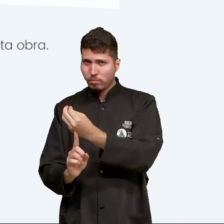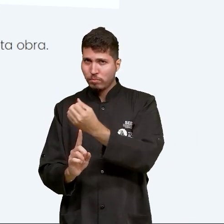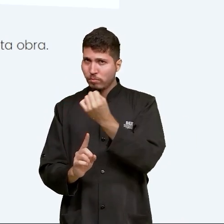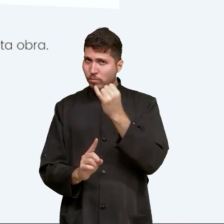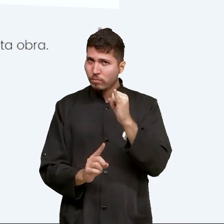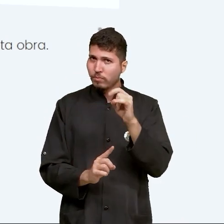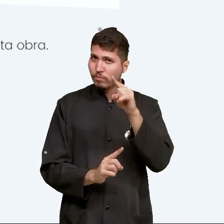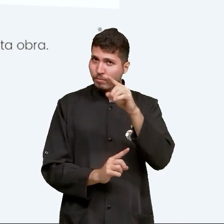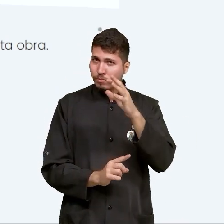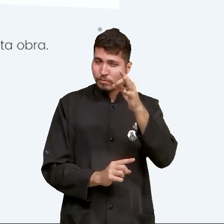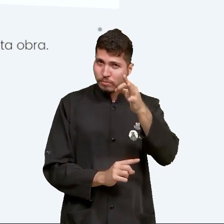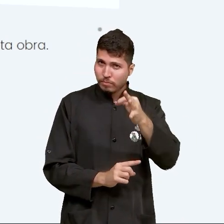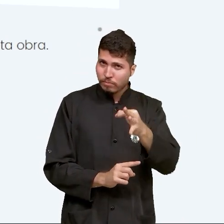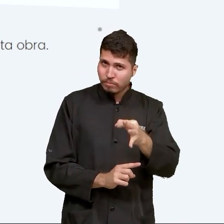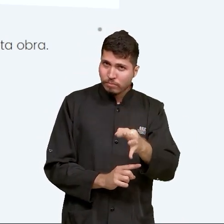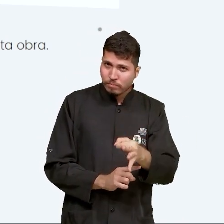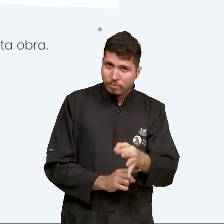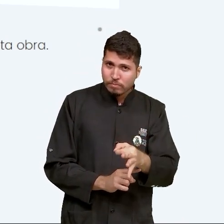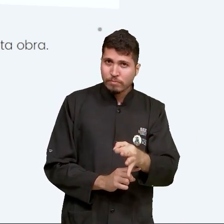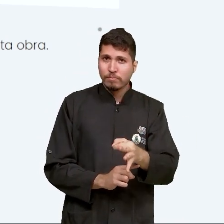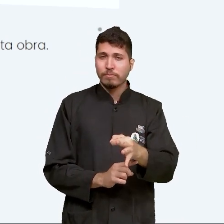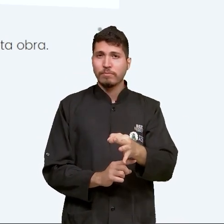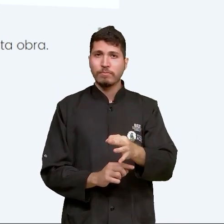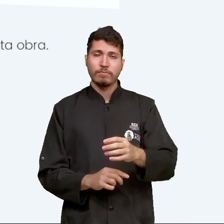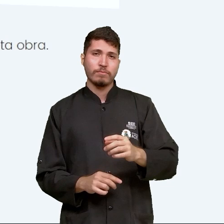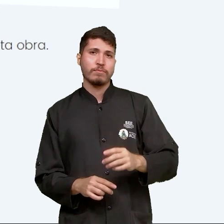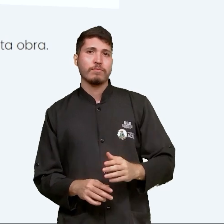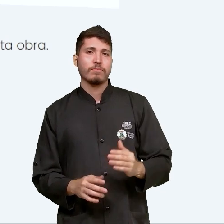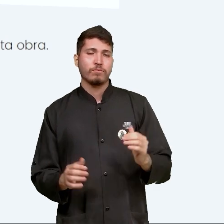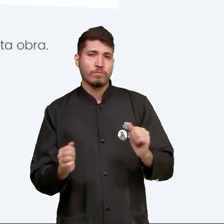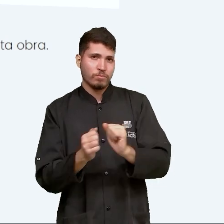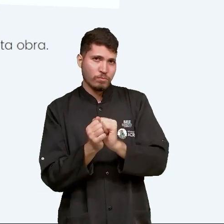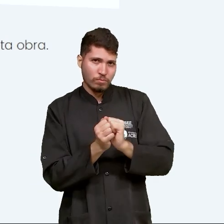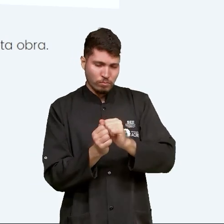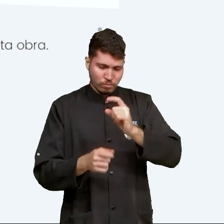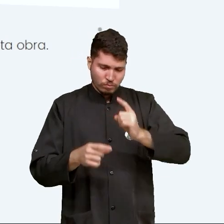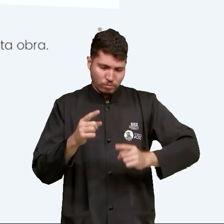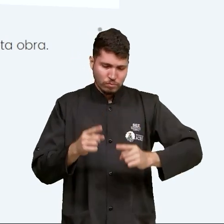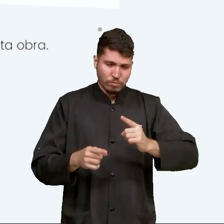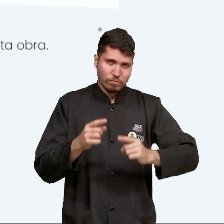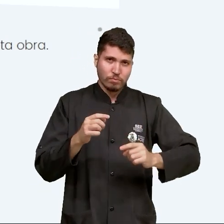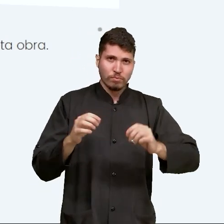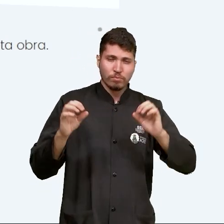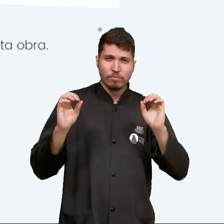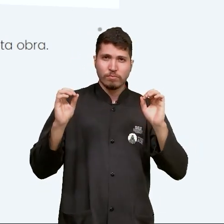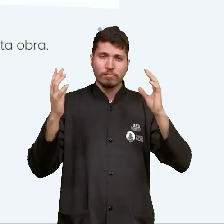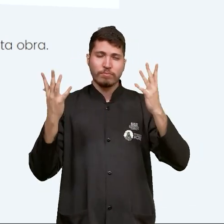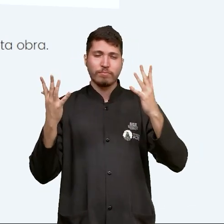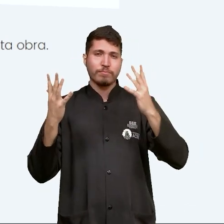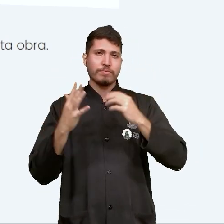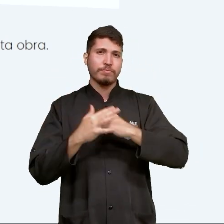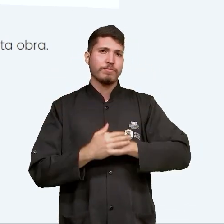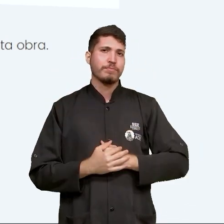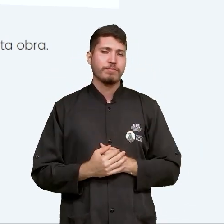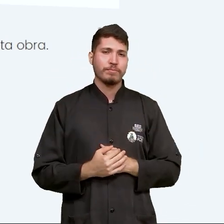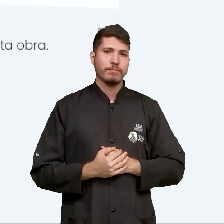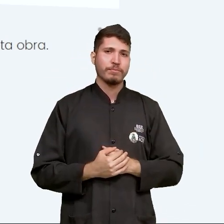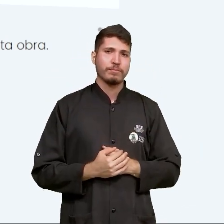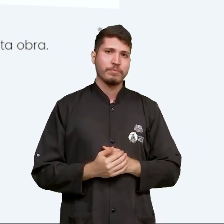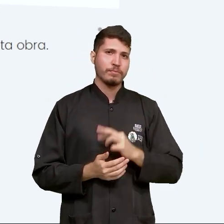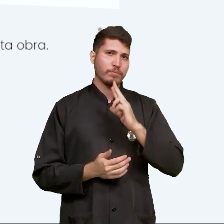vez, nós vamos tocar muito tambor, viu? Porque essa resposta, ela não